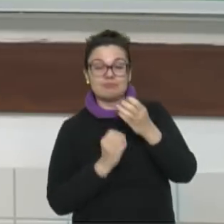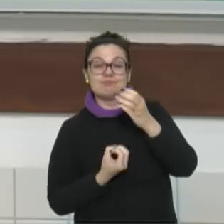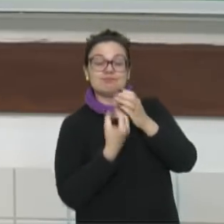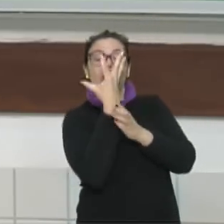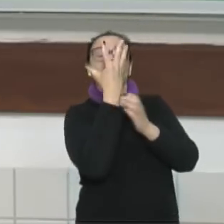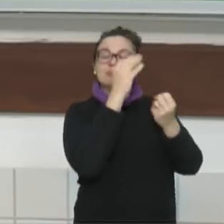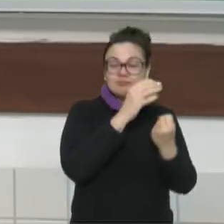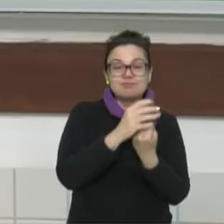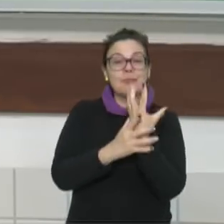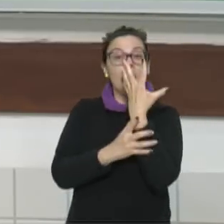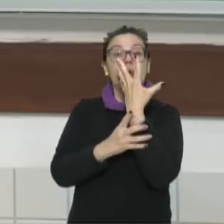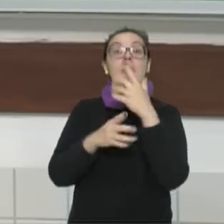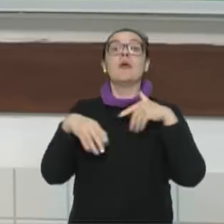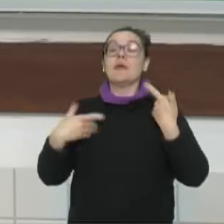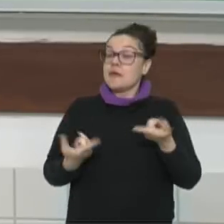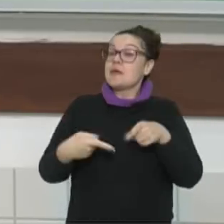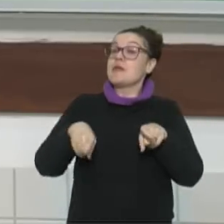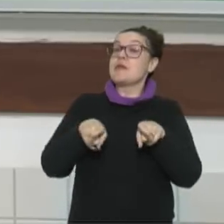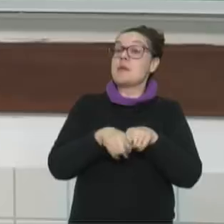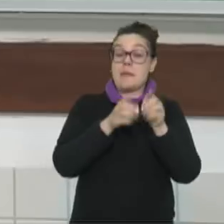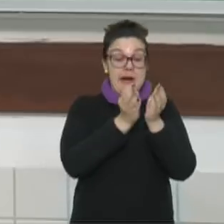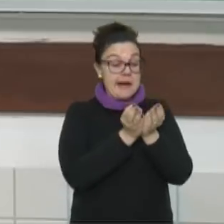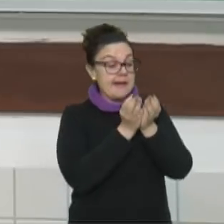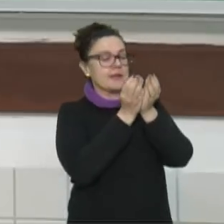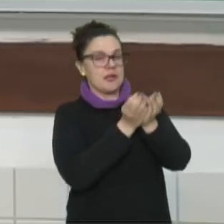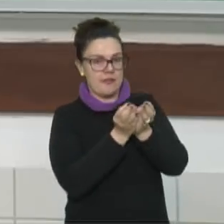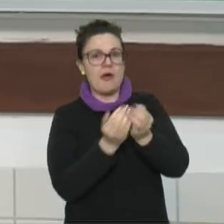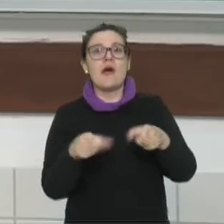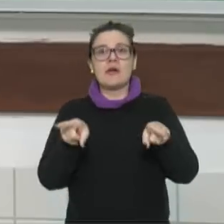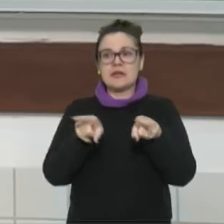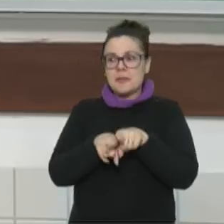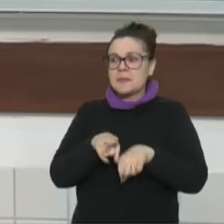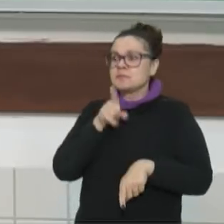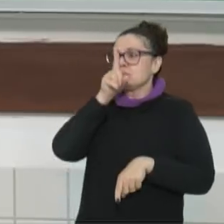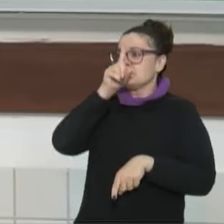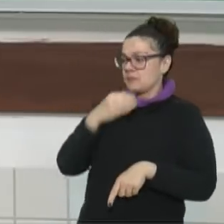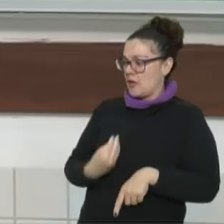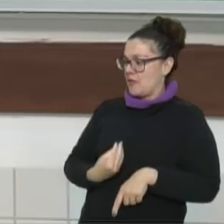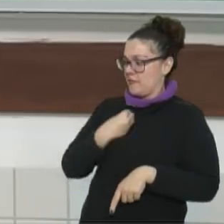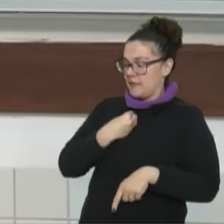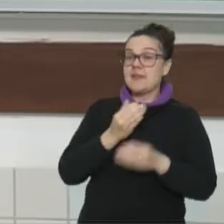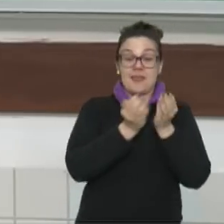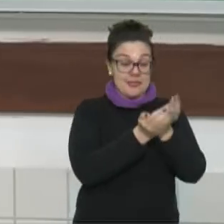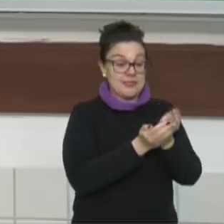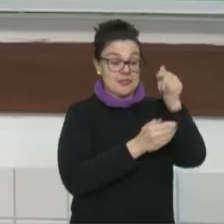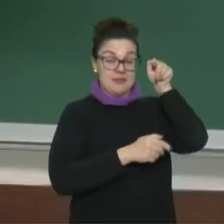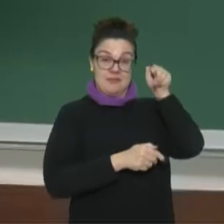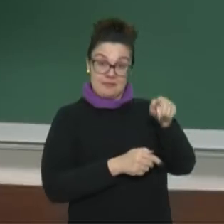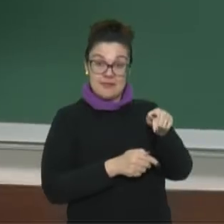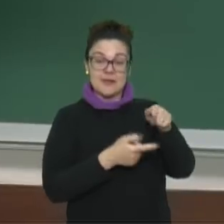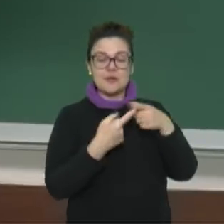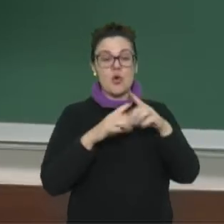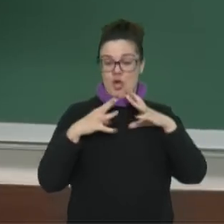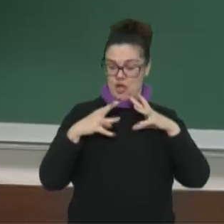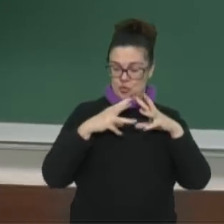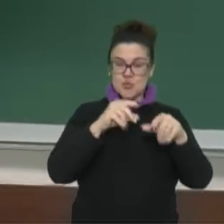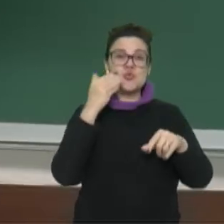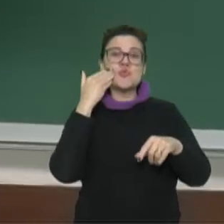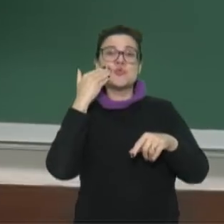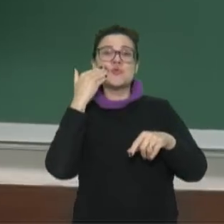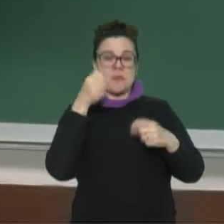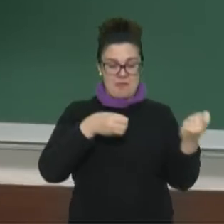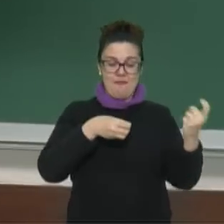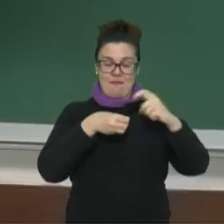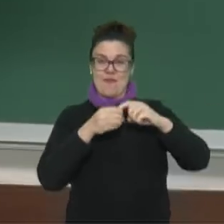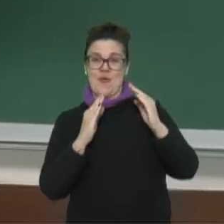E assim como os navegadores, eles também arriscavam suas vidas na navegação, né? Então, nem todos sabiam se iam voltar